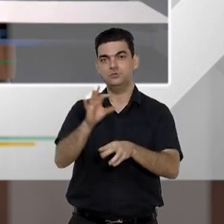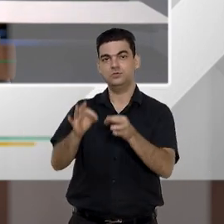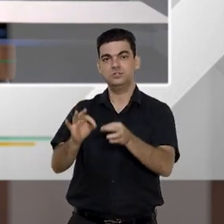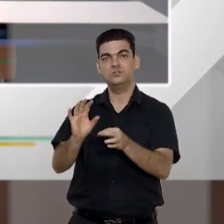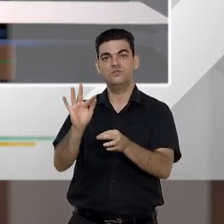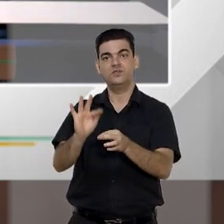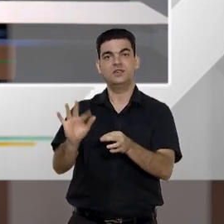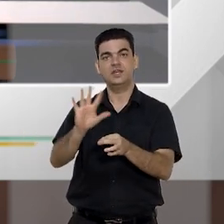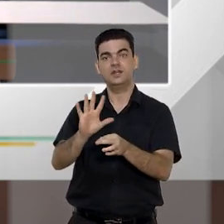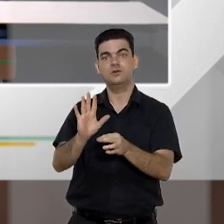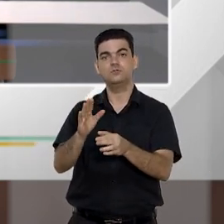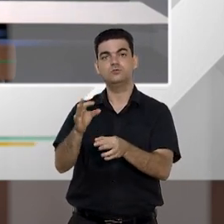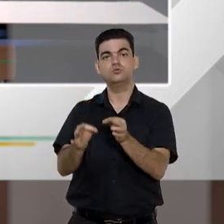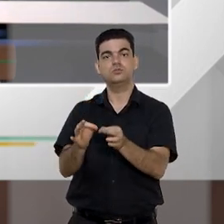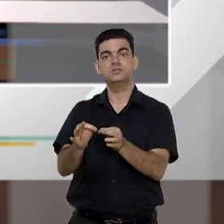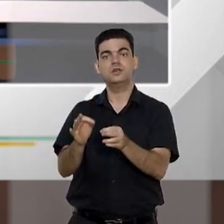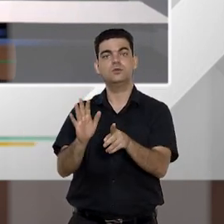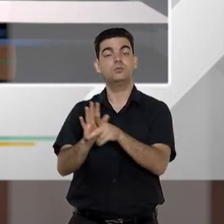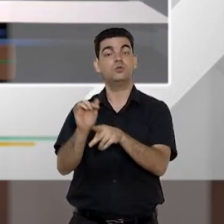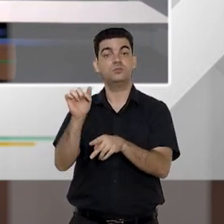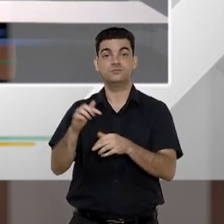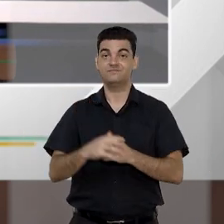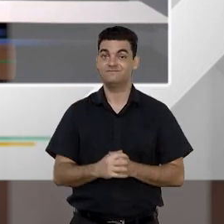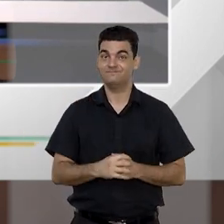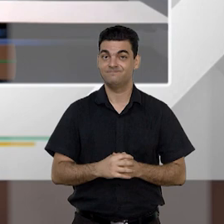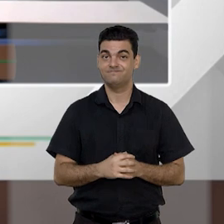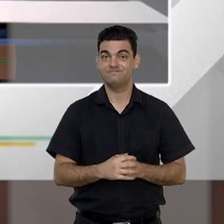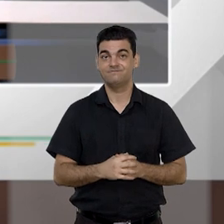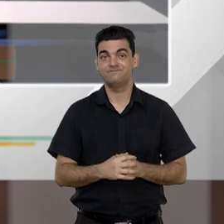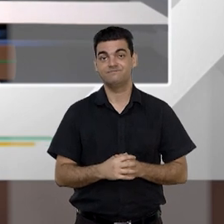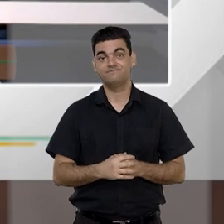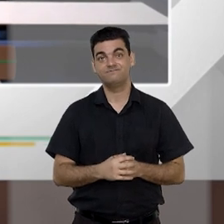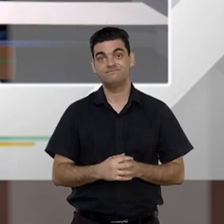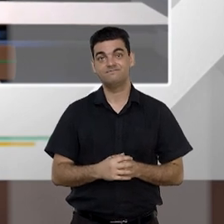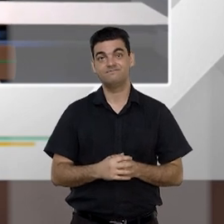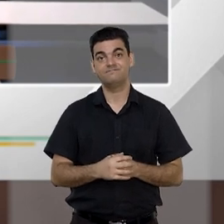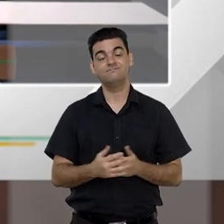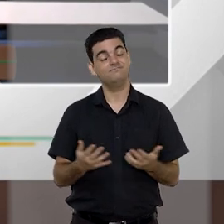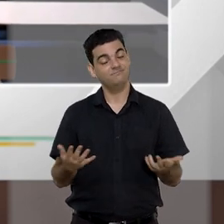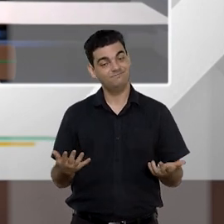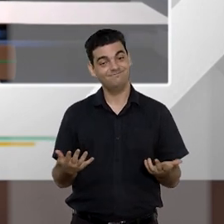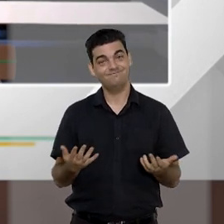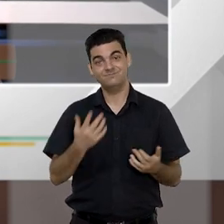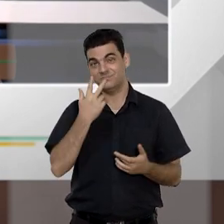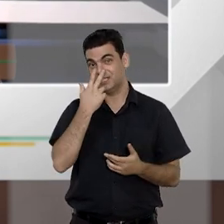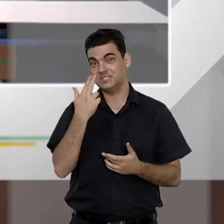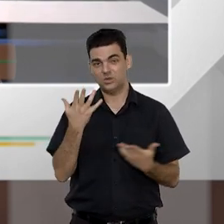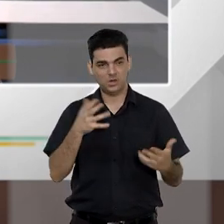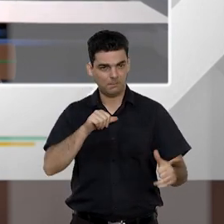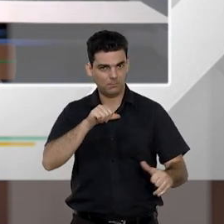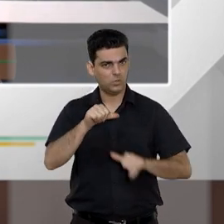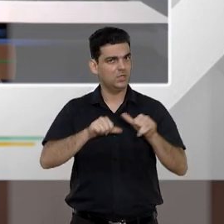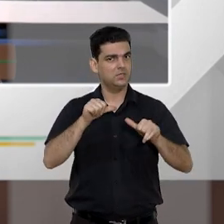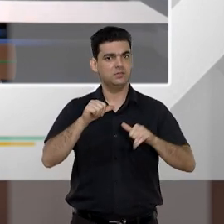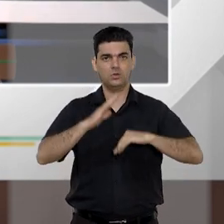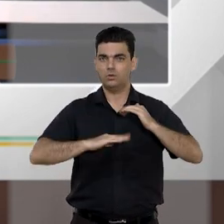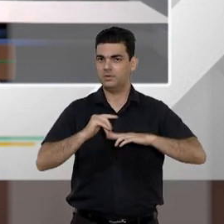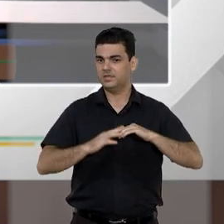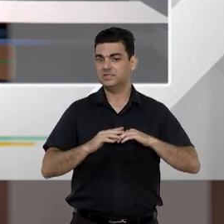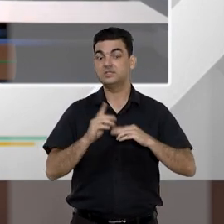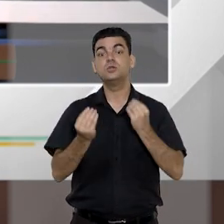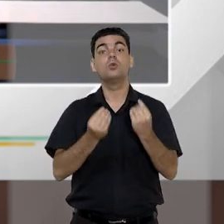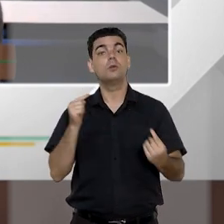especiais federais e o juízo federal da mesma seção judiciária. Então, praticamente, não há